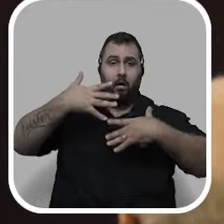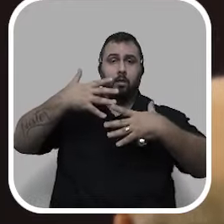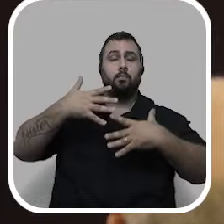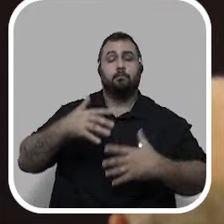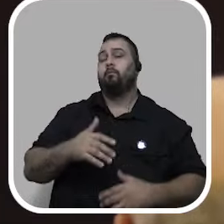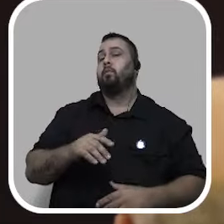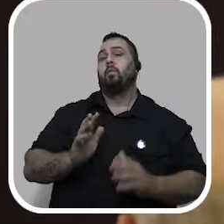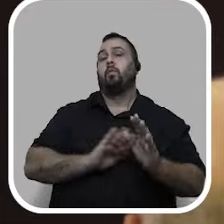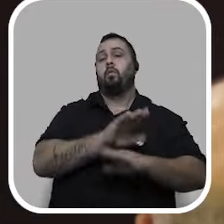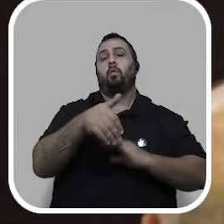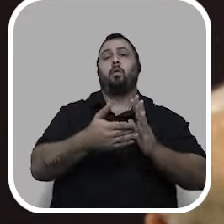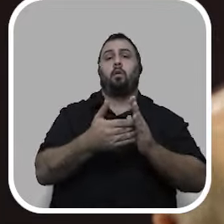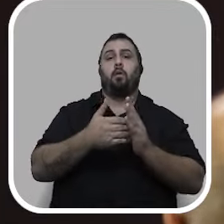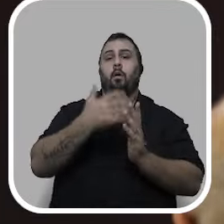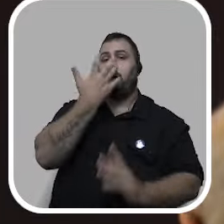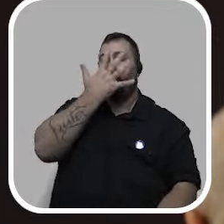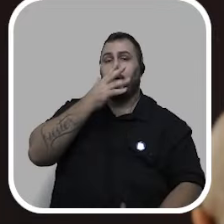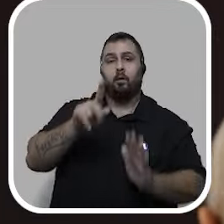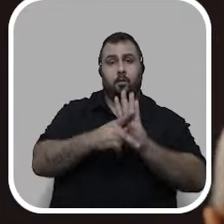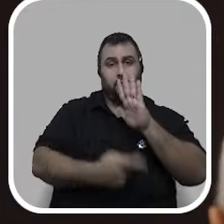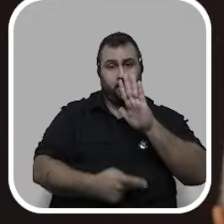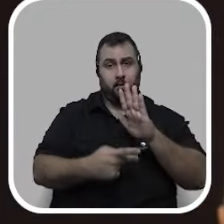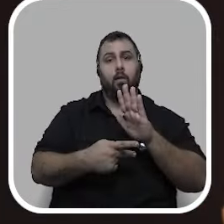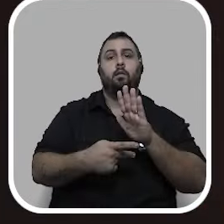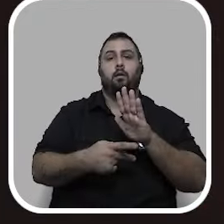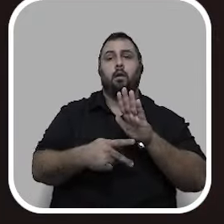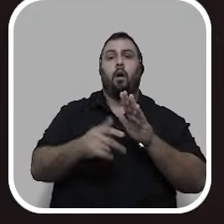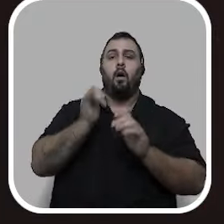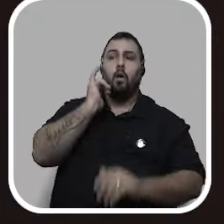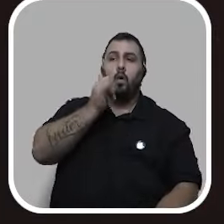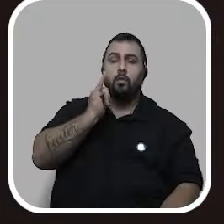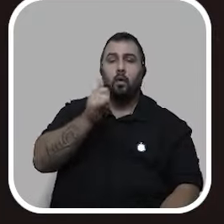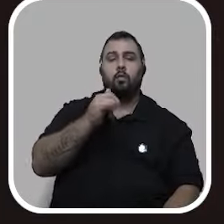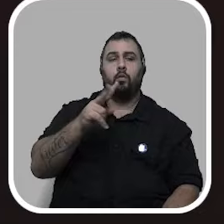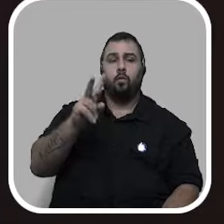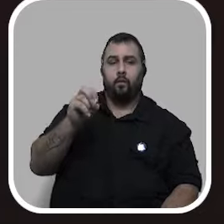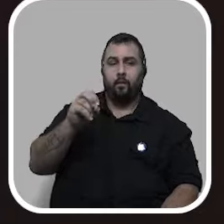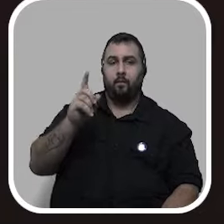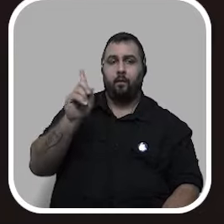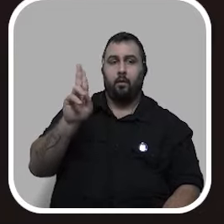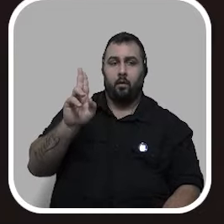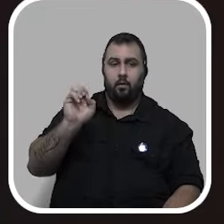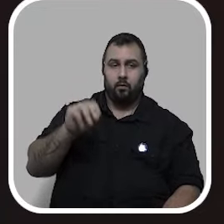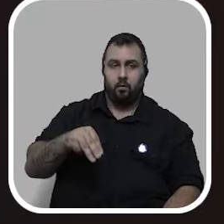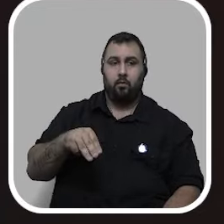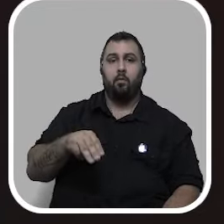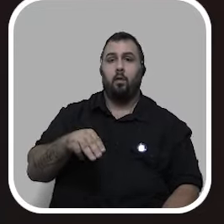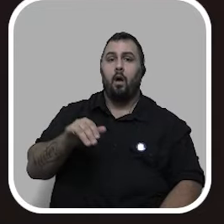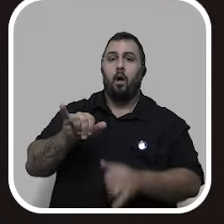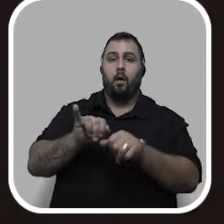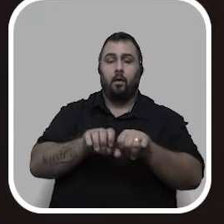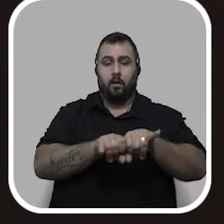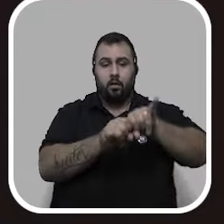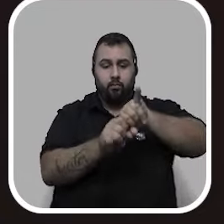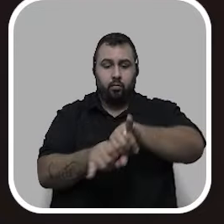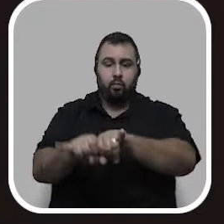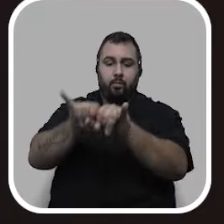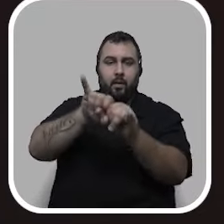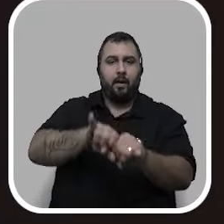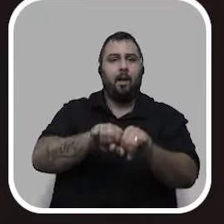e a gente contou a história do do vodum do infinito né aobo dê a serpente Sagrada